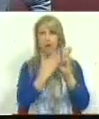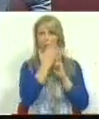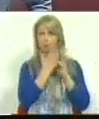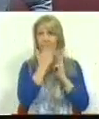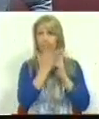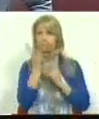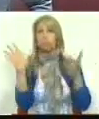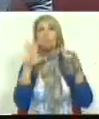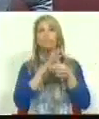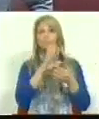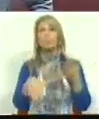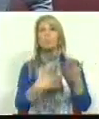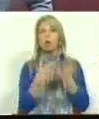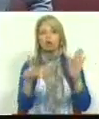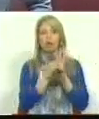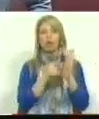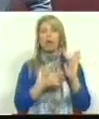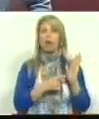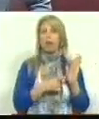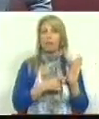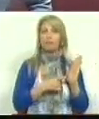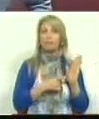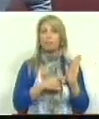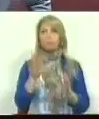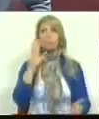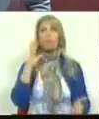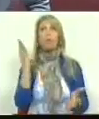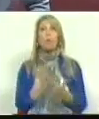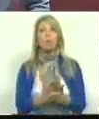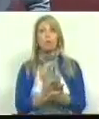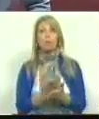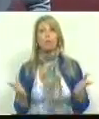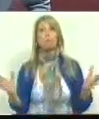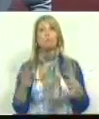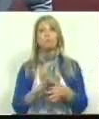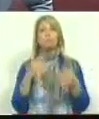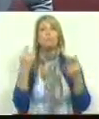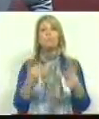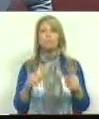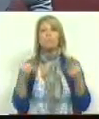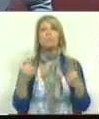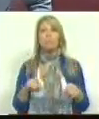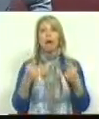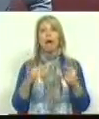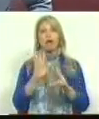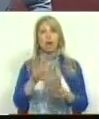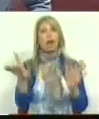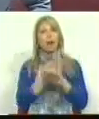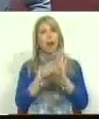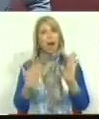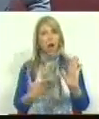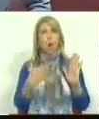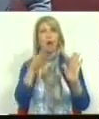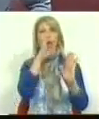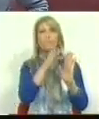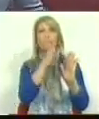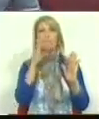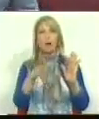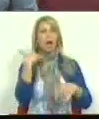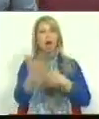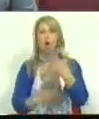na presente proposta de lei e a última encontra subsídios já na legislação em vigor e continua a ser